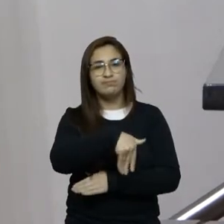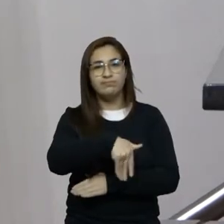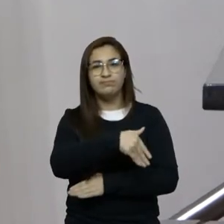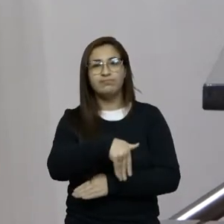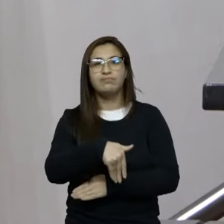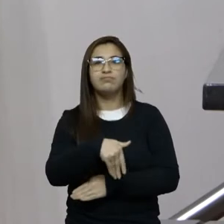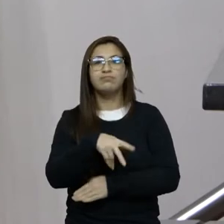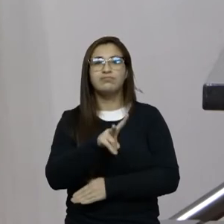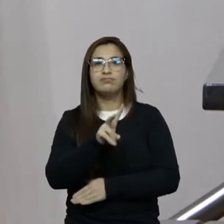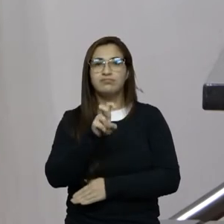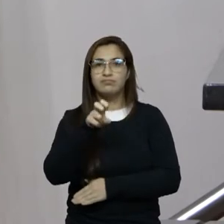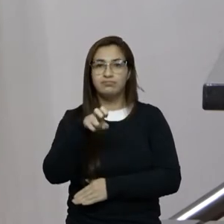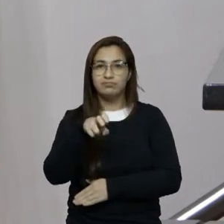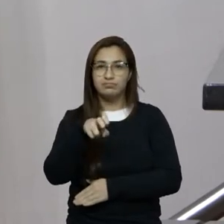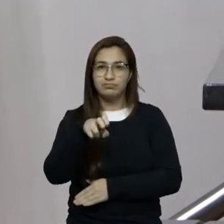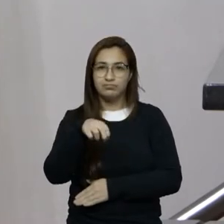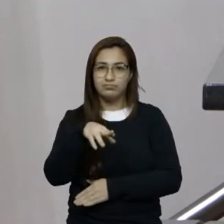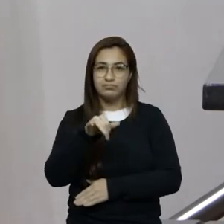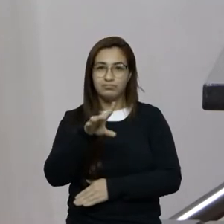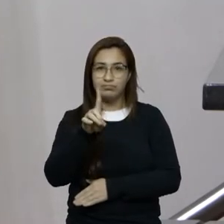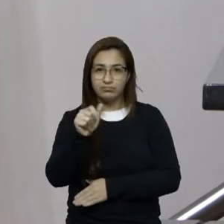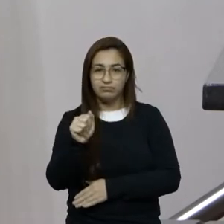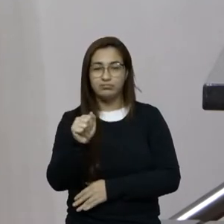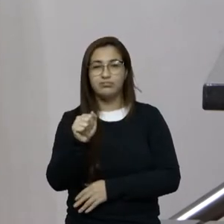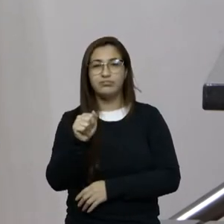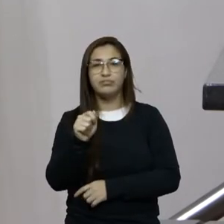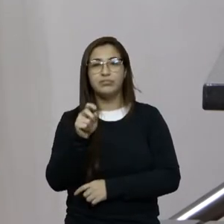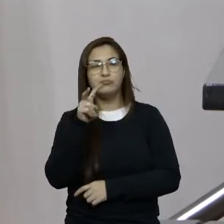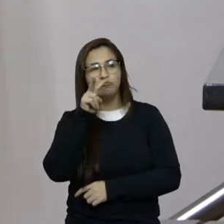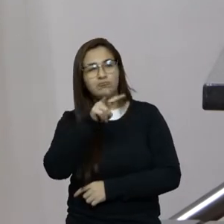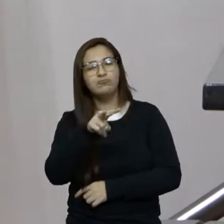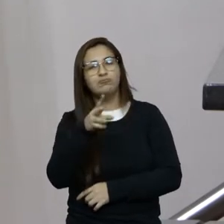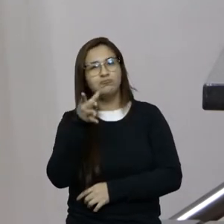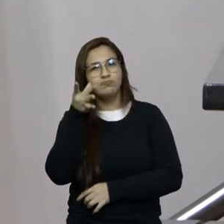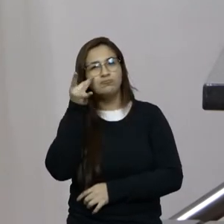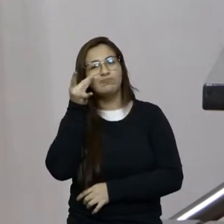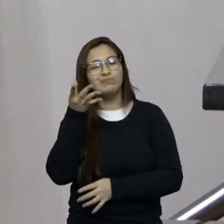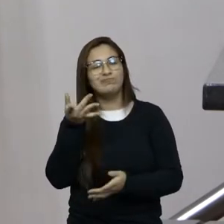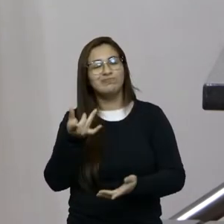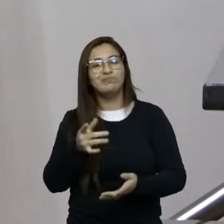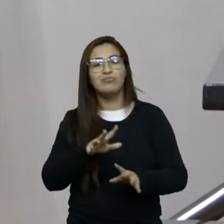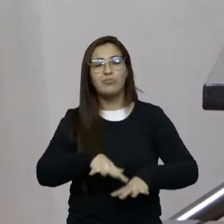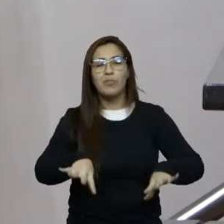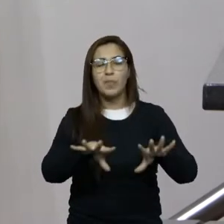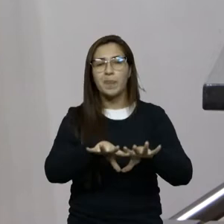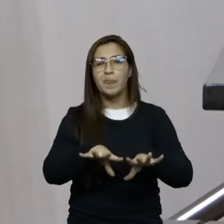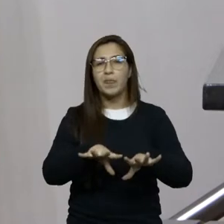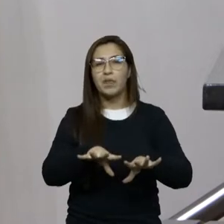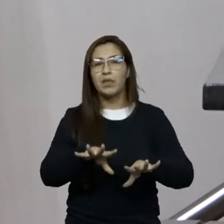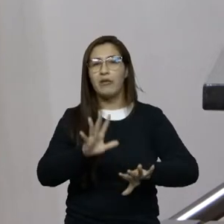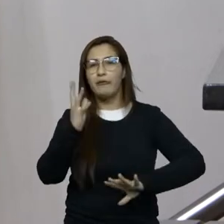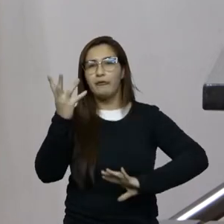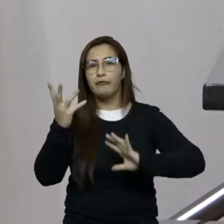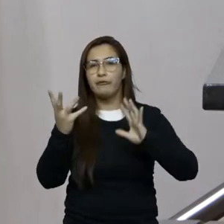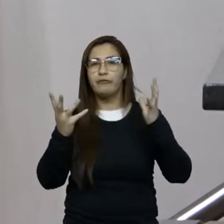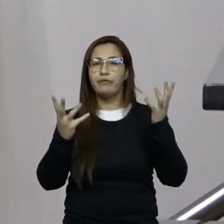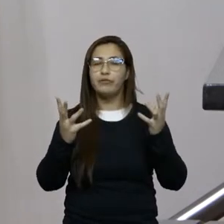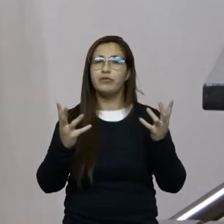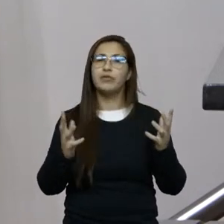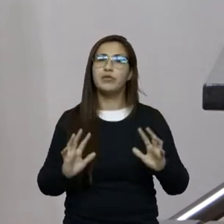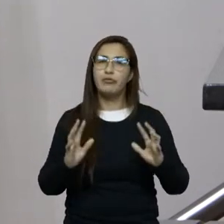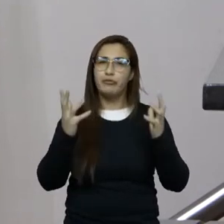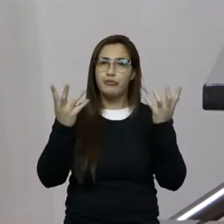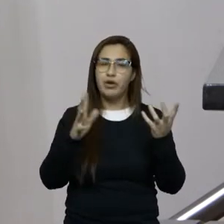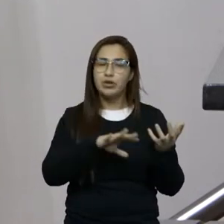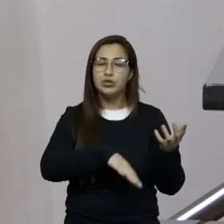para Santa Catarina a união dos festeiros em cada Comunidade das novenas formam um